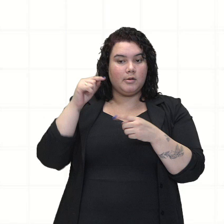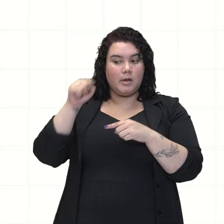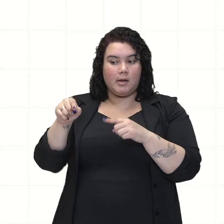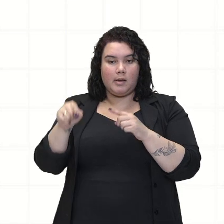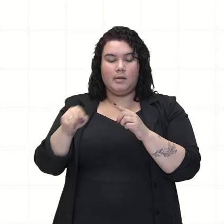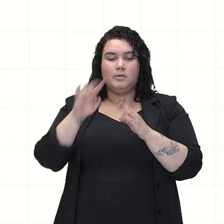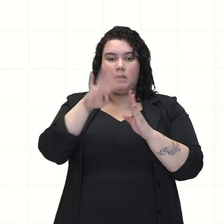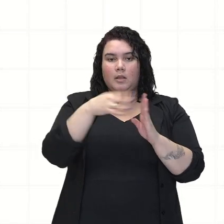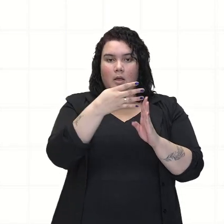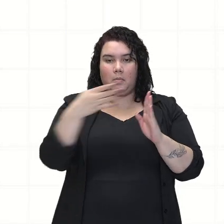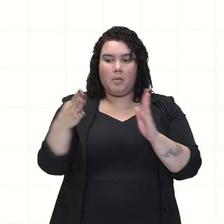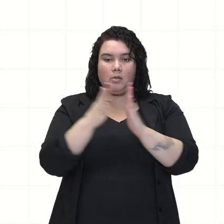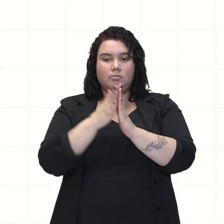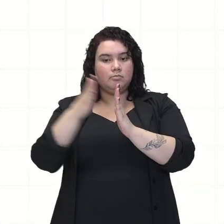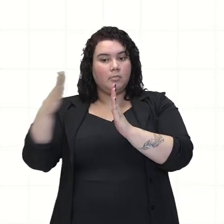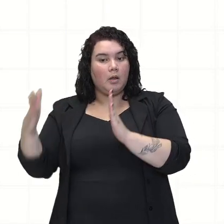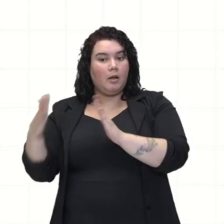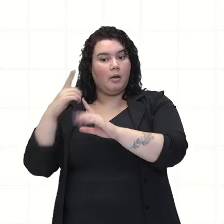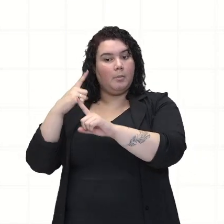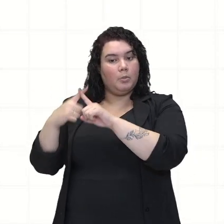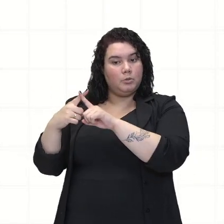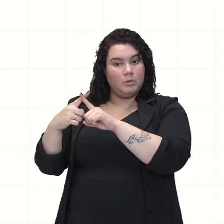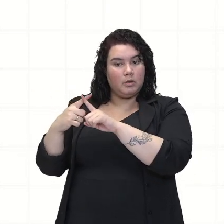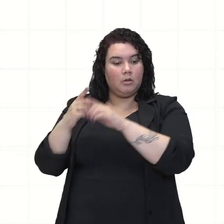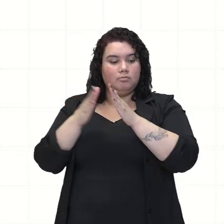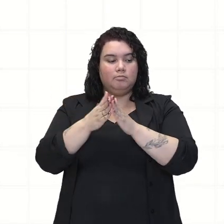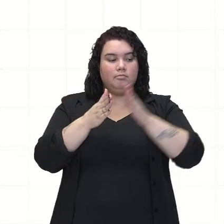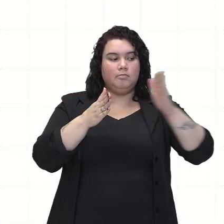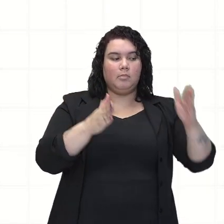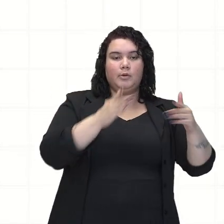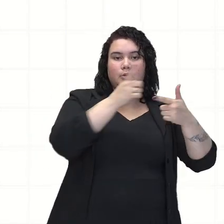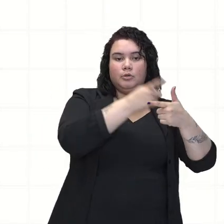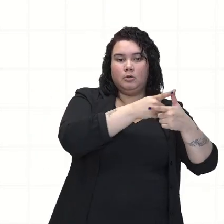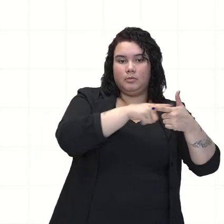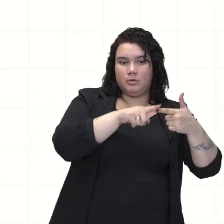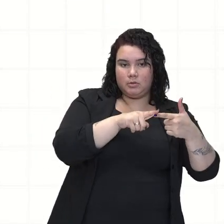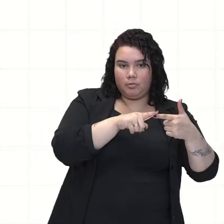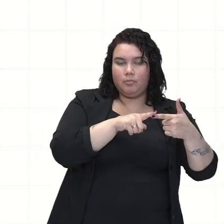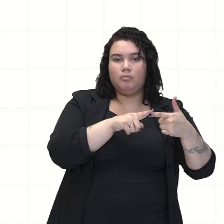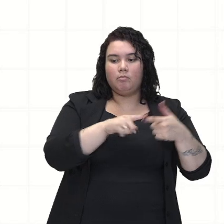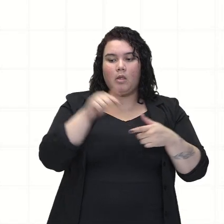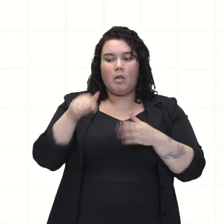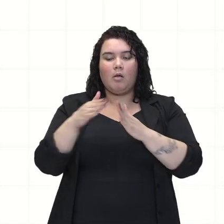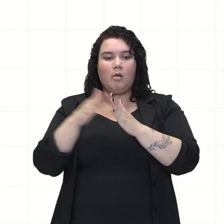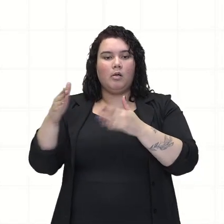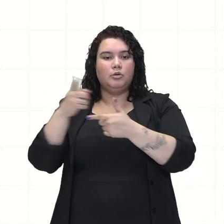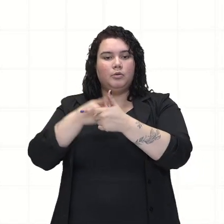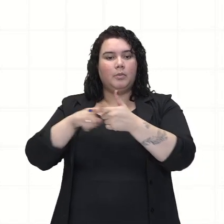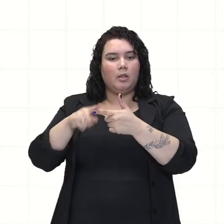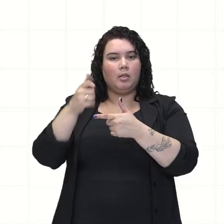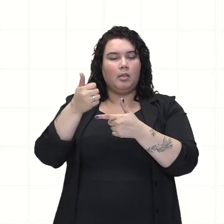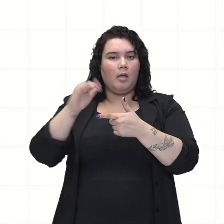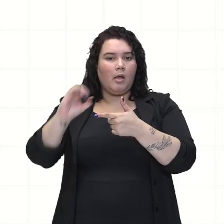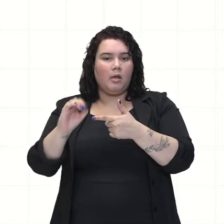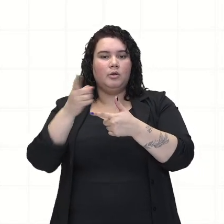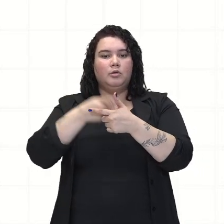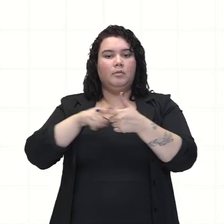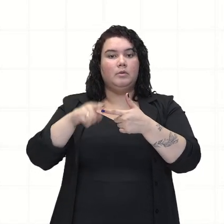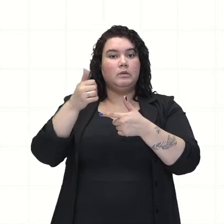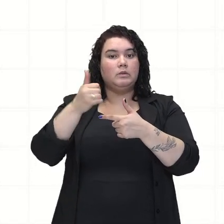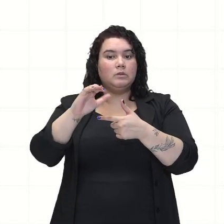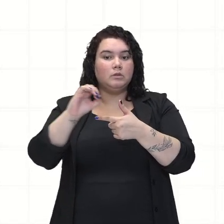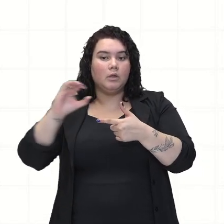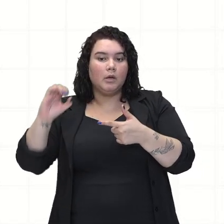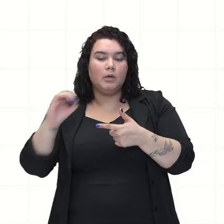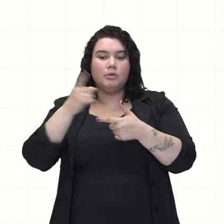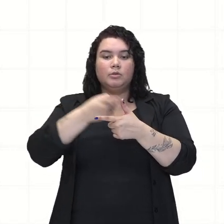dividido em 10 é o decilitro, dividido em 100, centilitro, dividido em 1.000 mililitro,